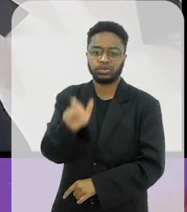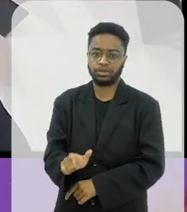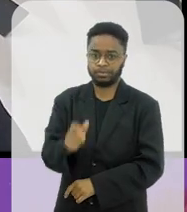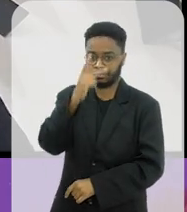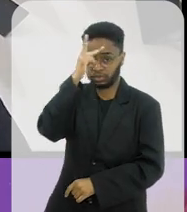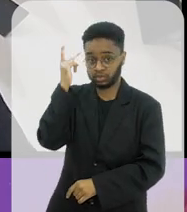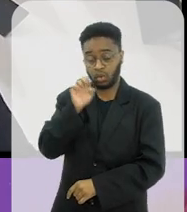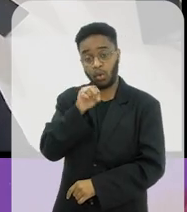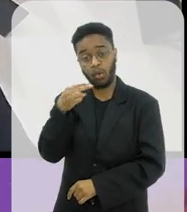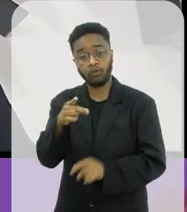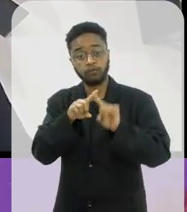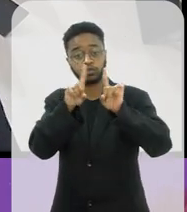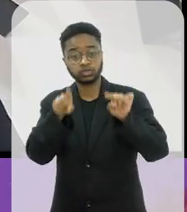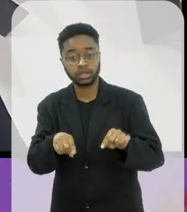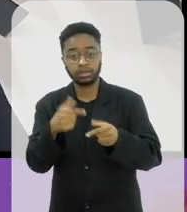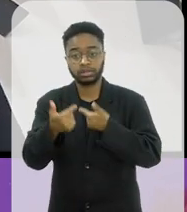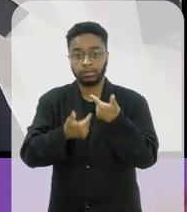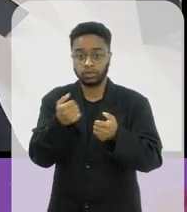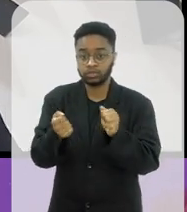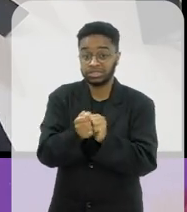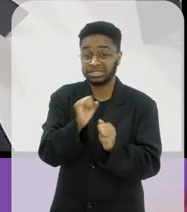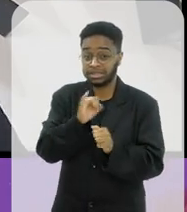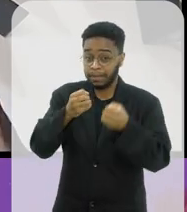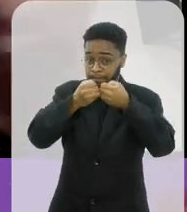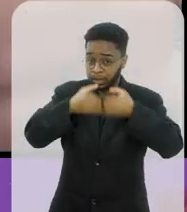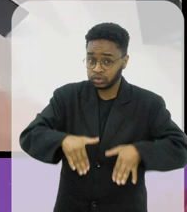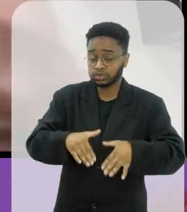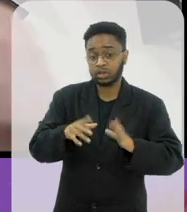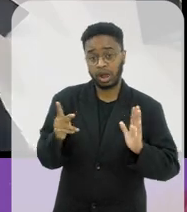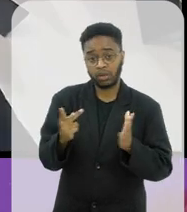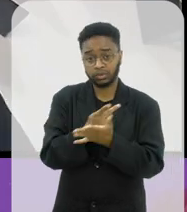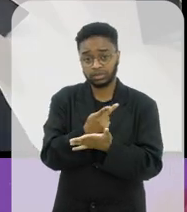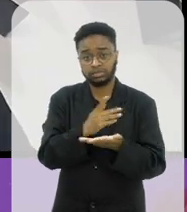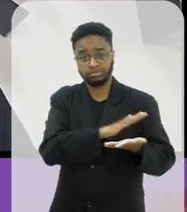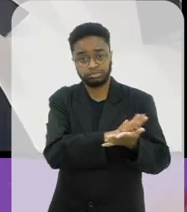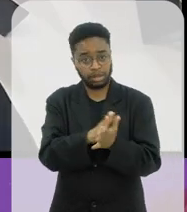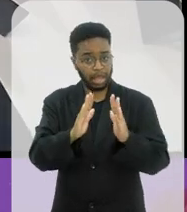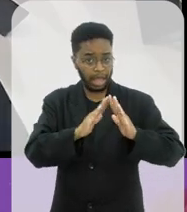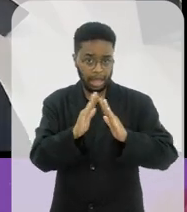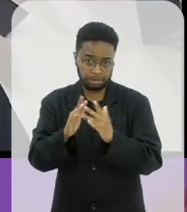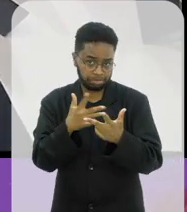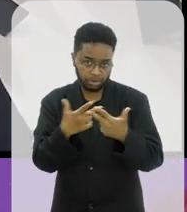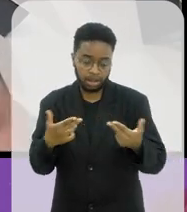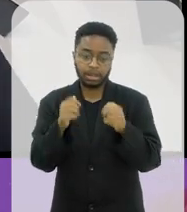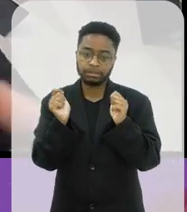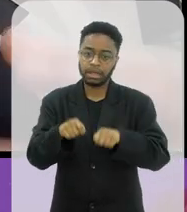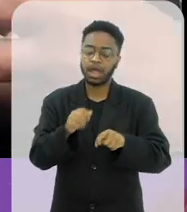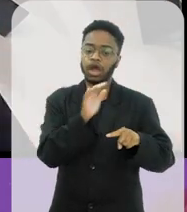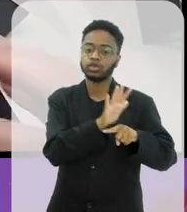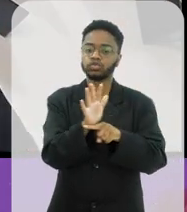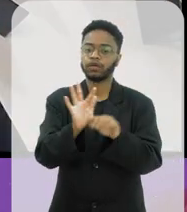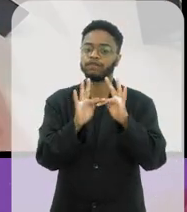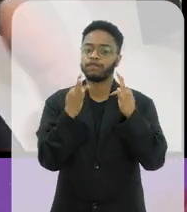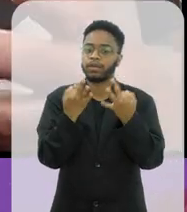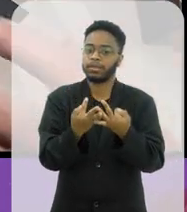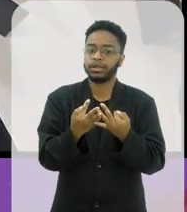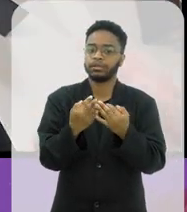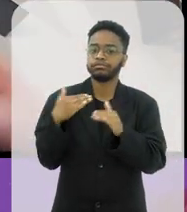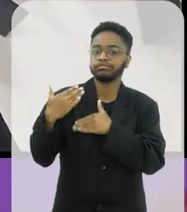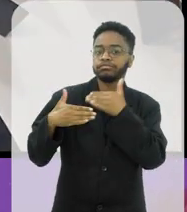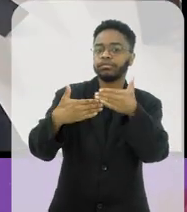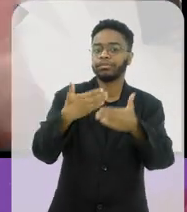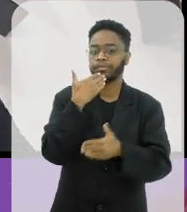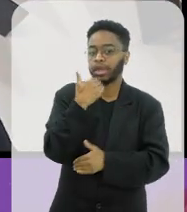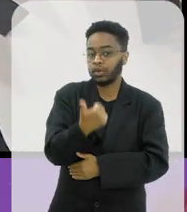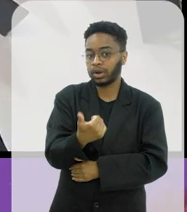ou funcionário do clube que teria sido atingido a ajudar o restante da sua família a erguer, a